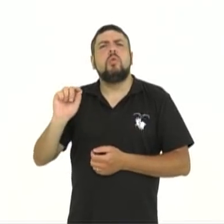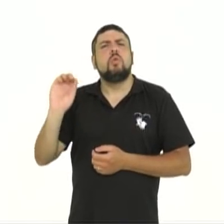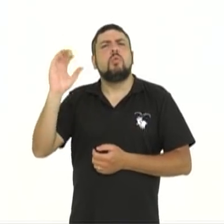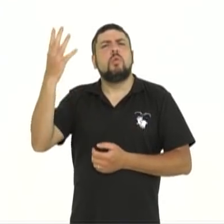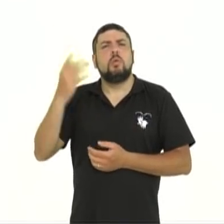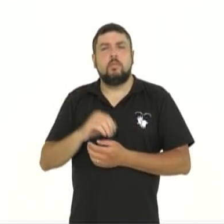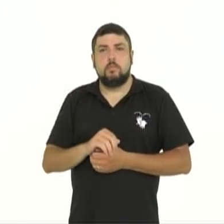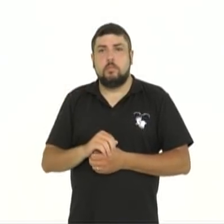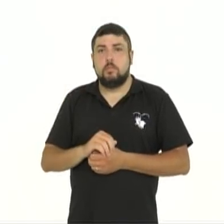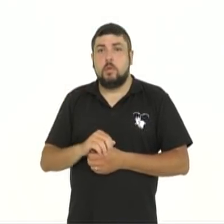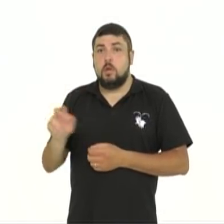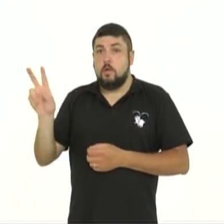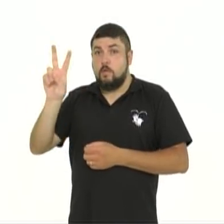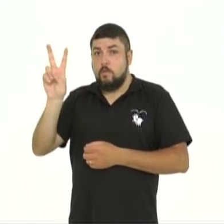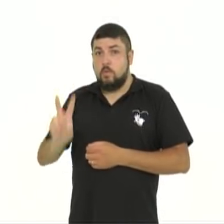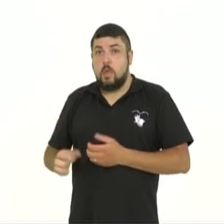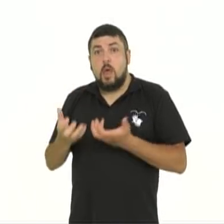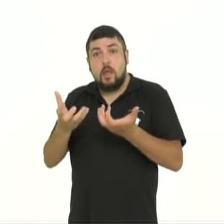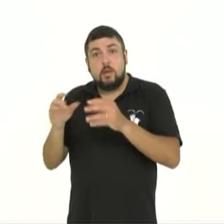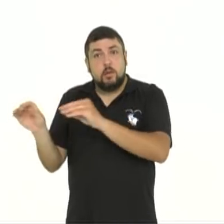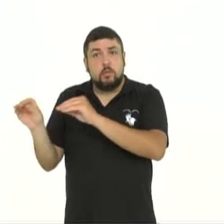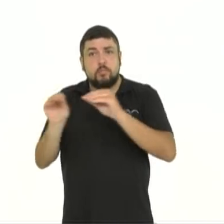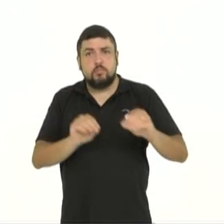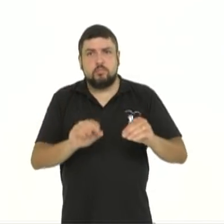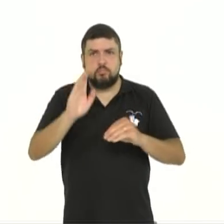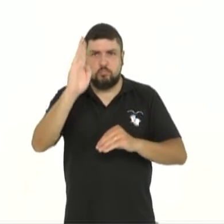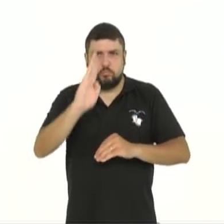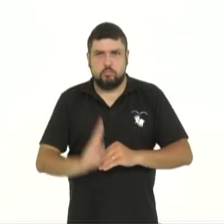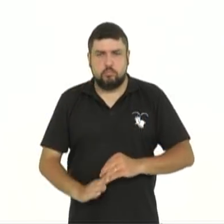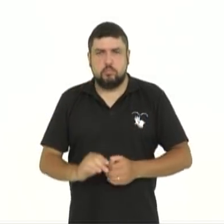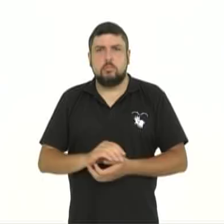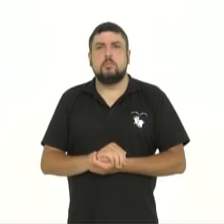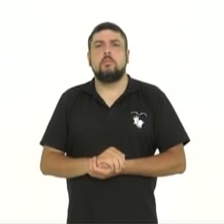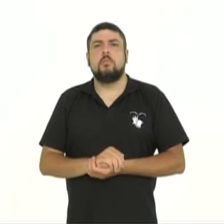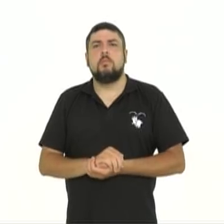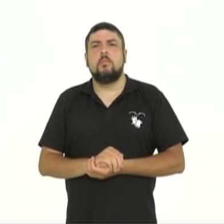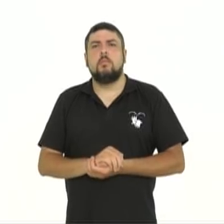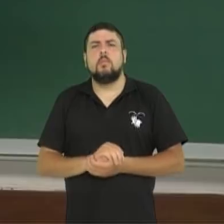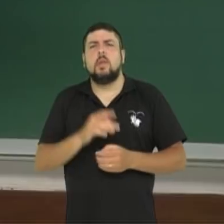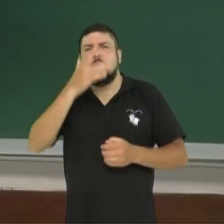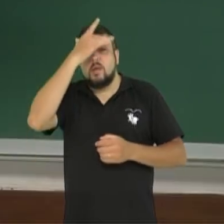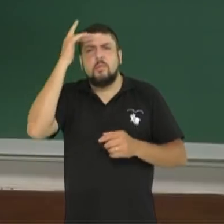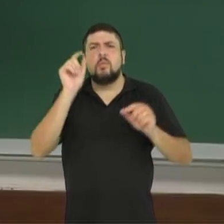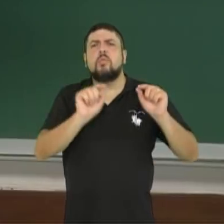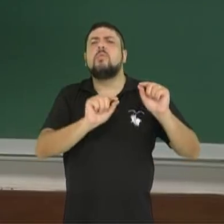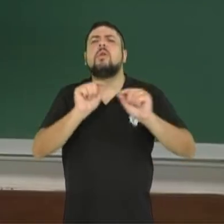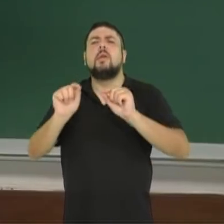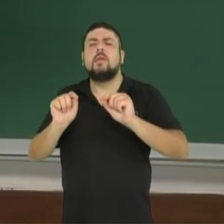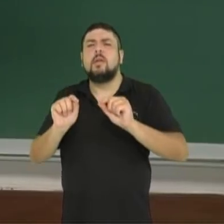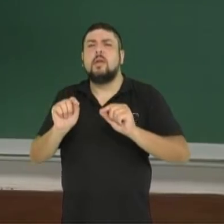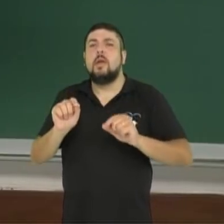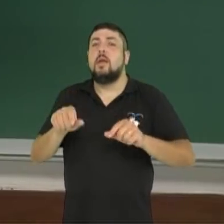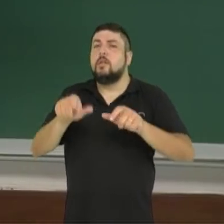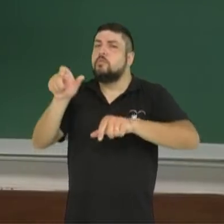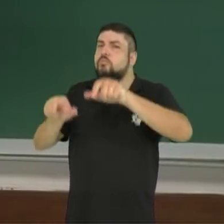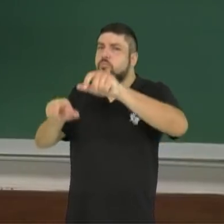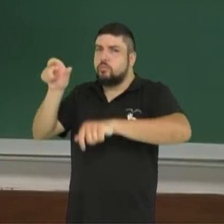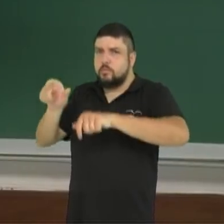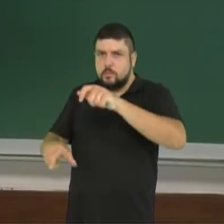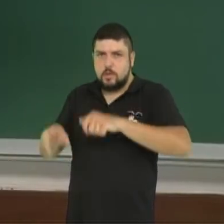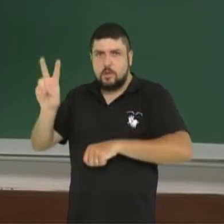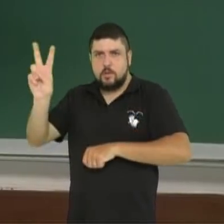querem refúgio no nosso país. E quem está envolvido ali? Venezuelanos. Se vocês colocaram também que os brasileiros estão envolvidos,